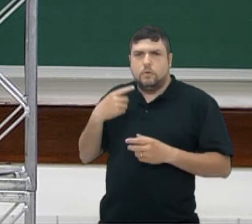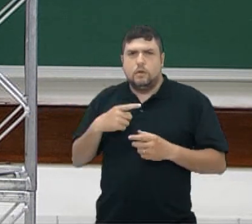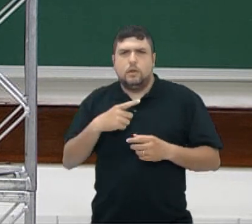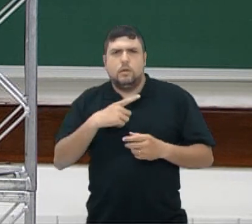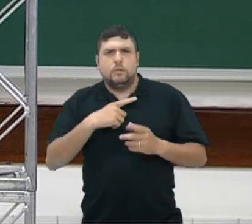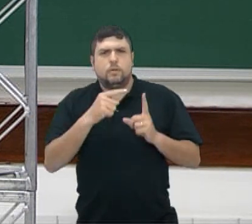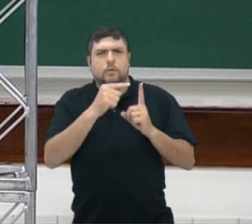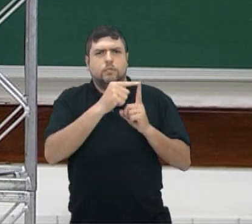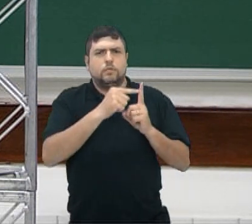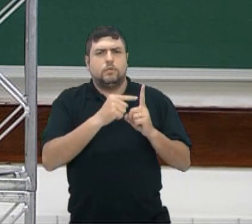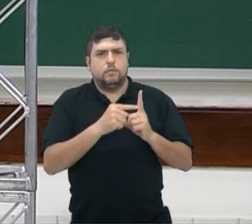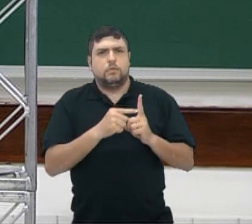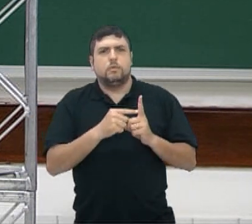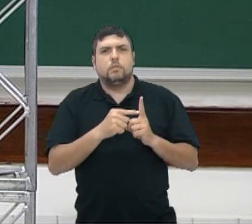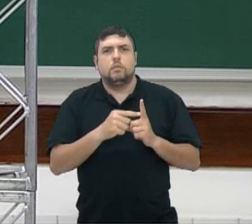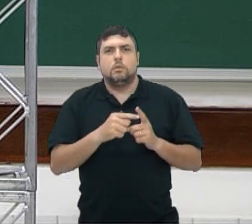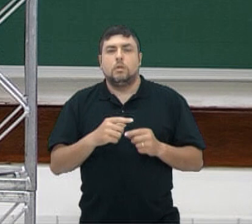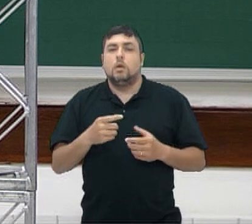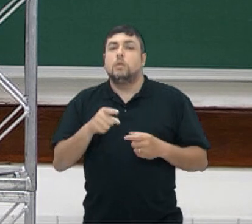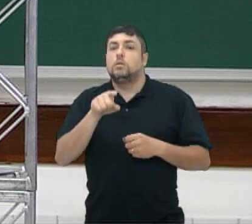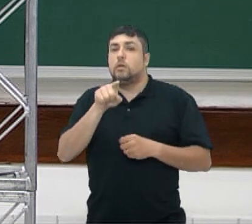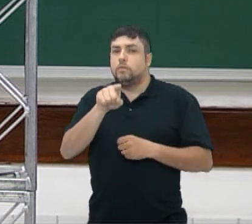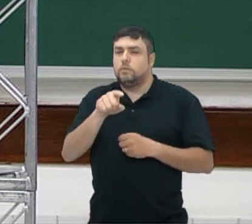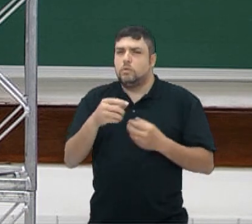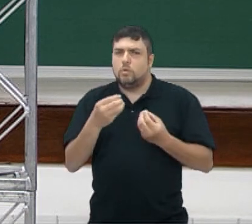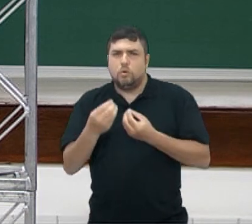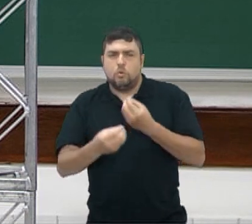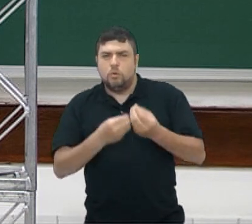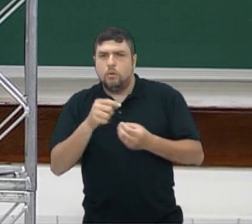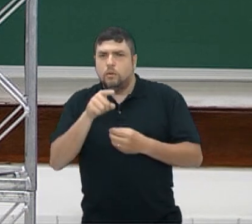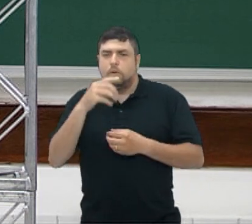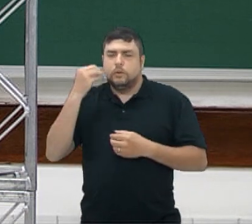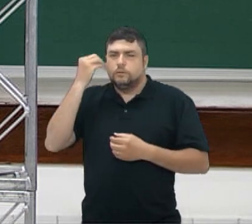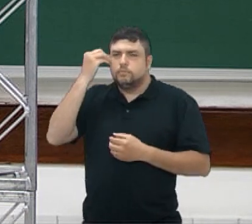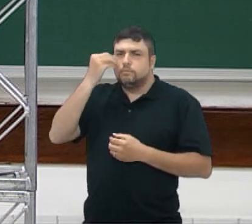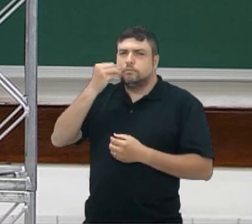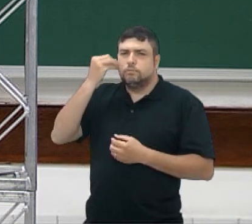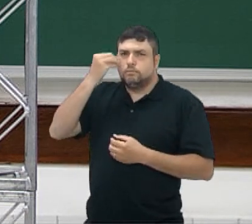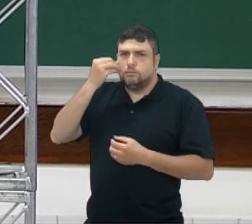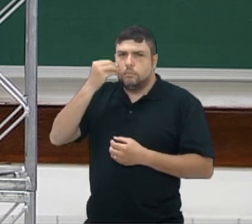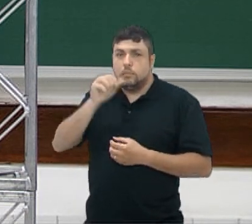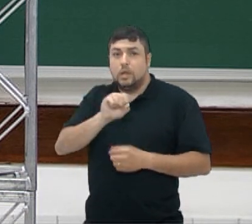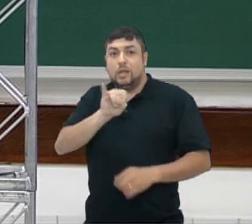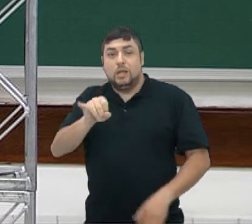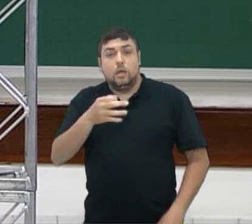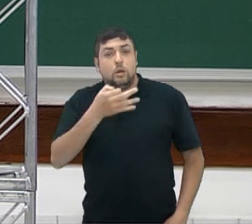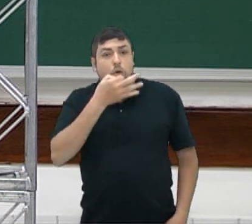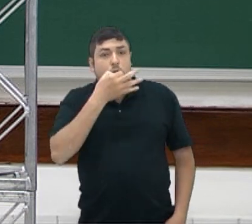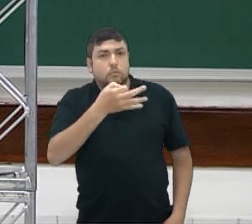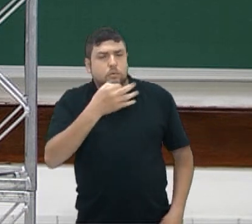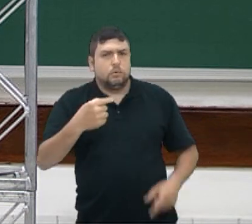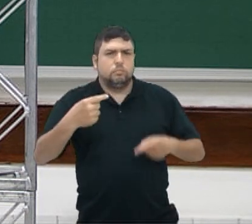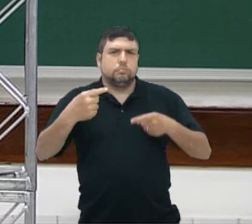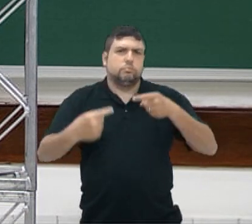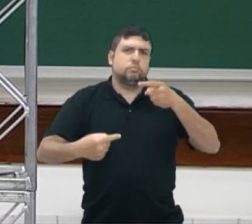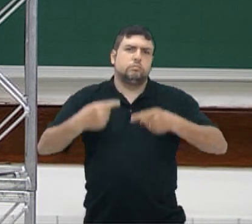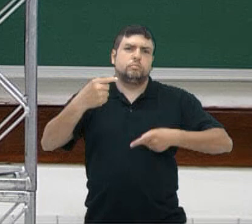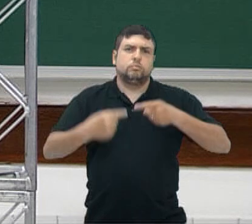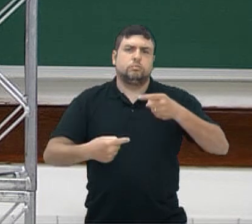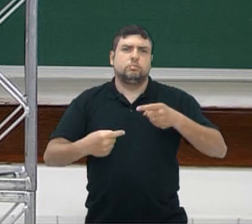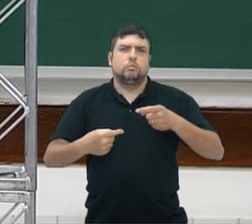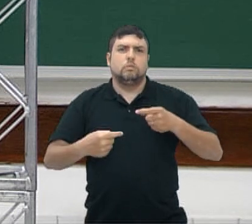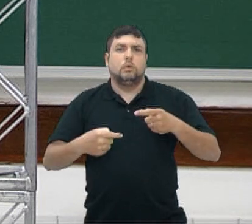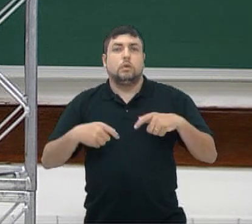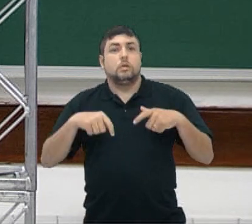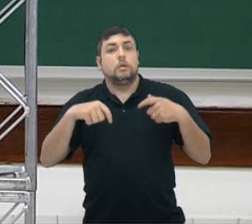de argumentos. Cabe a você ir fazendo os testes, né? Quando você tem que expor algum ponto de vista, alguma opinião, você tem aí,